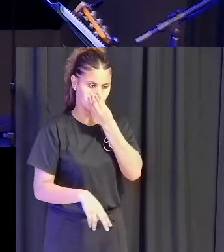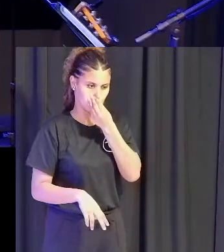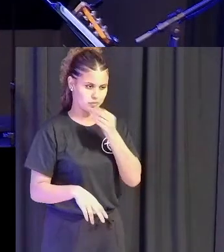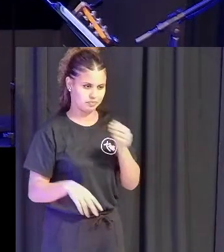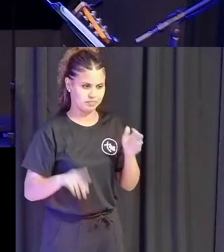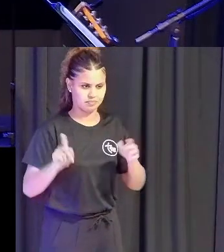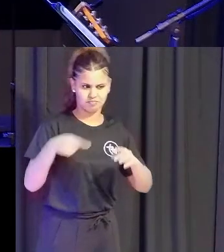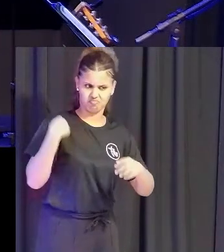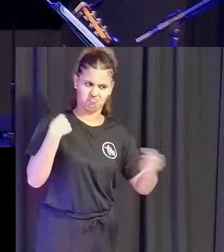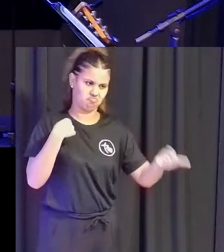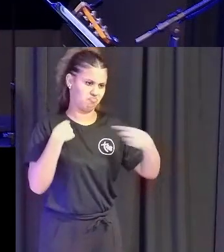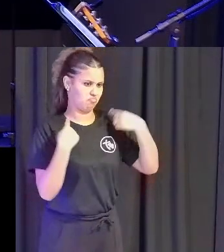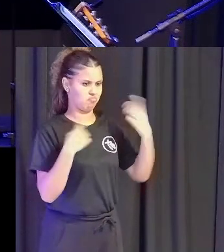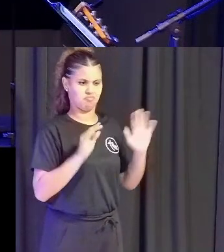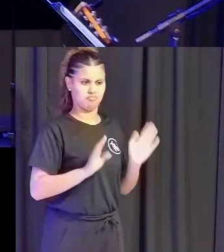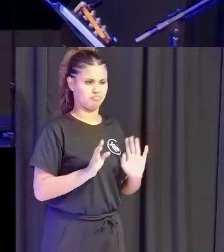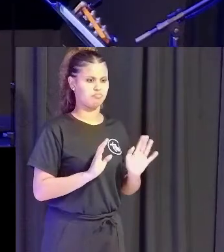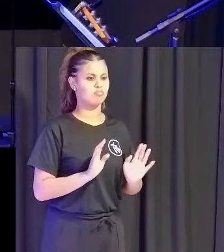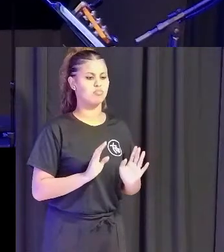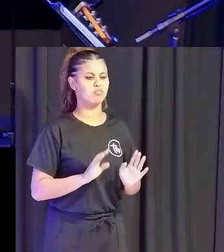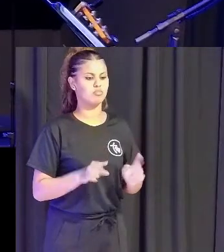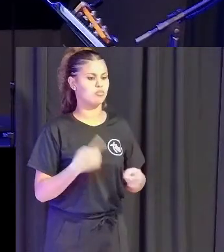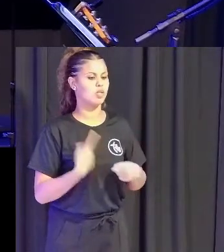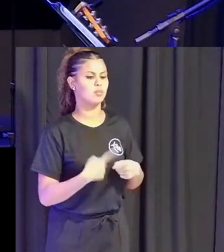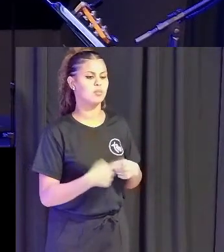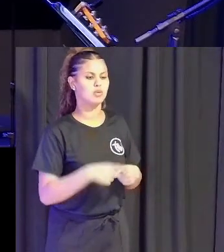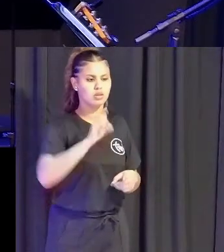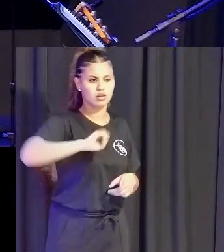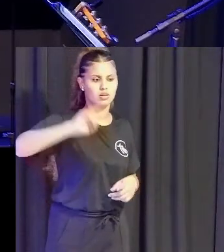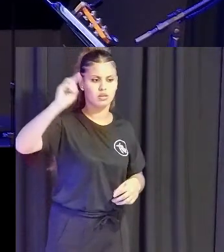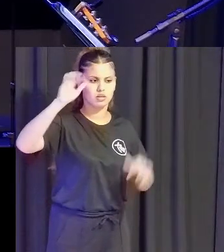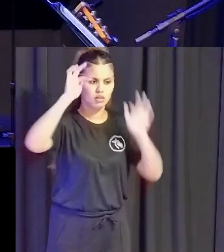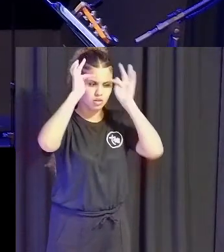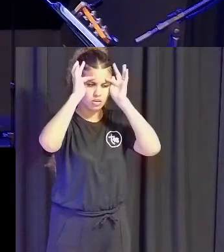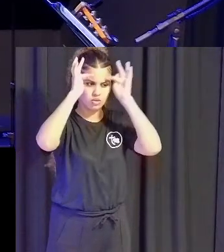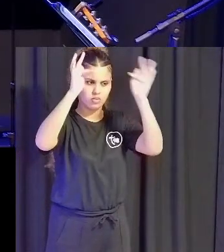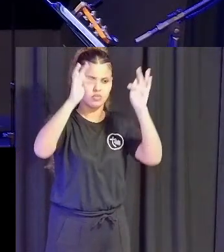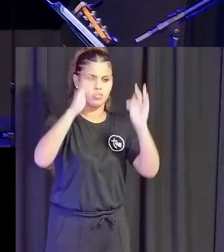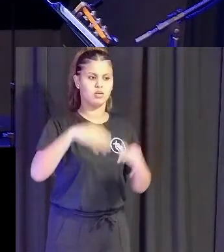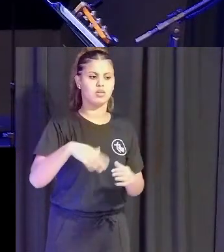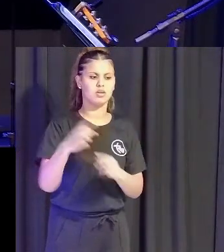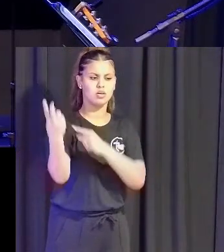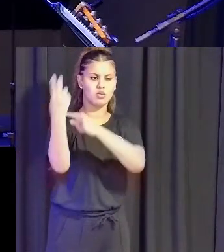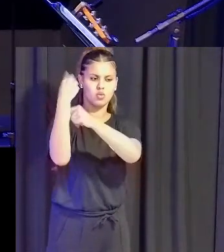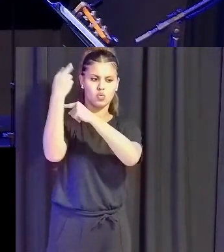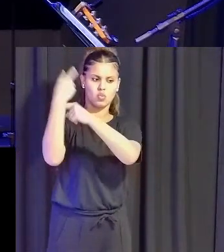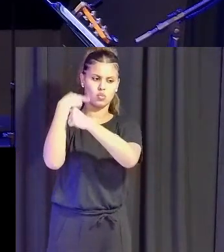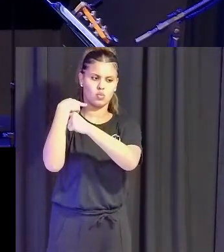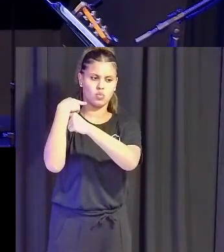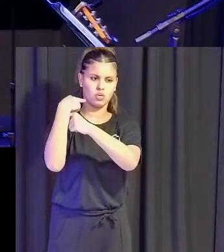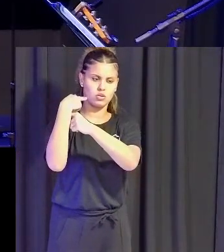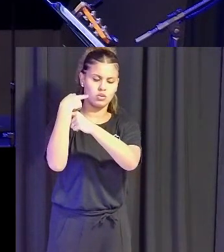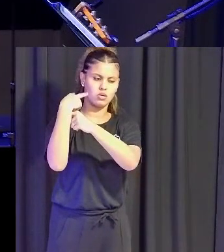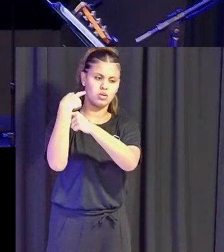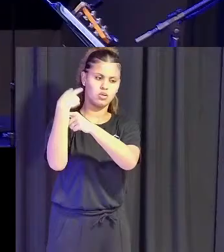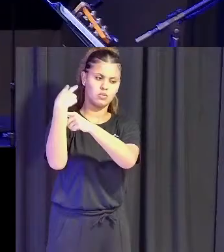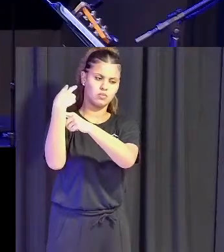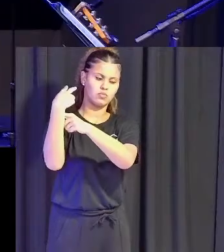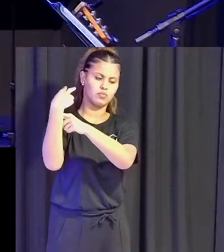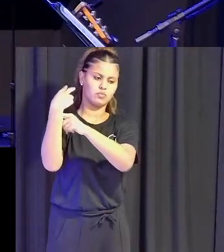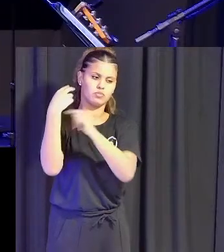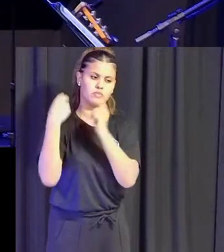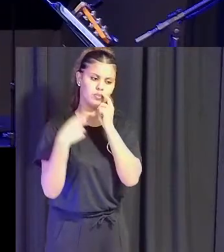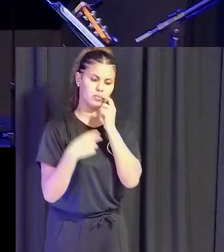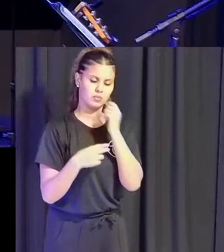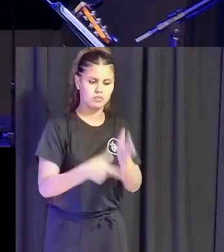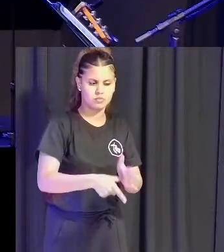é Deus, que vos não deixará ser tentado acima do que podeis. Antes, que com a tentação